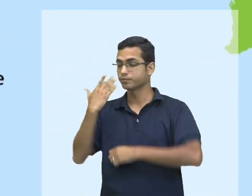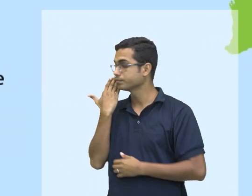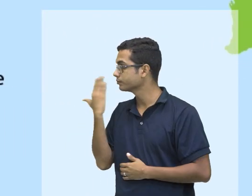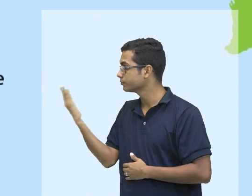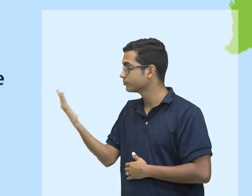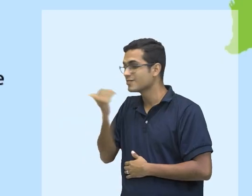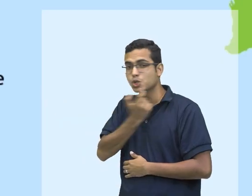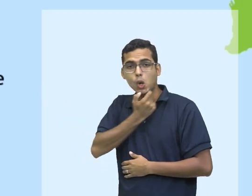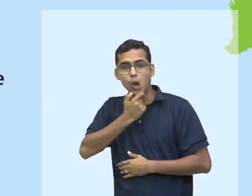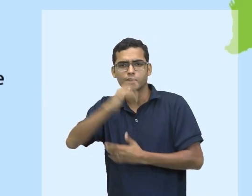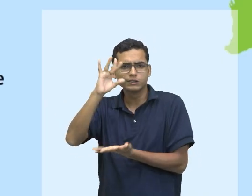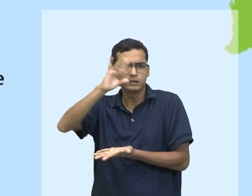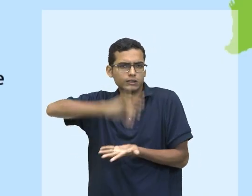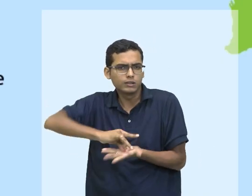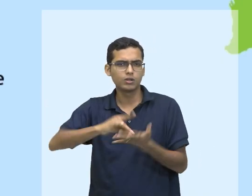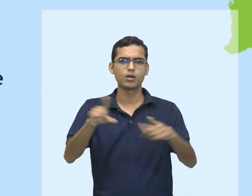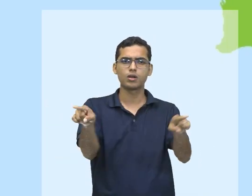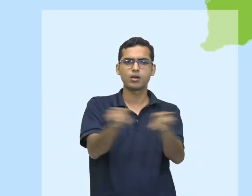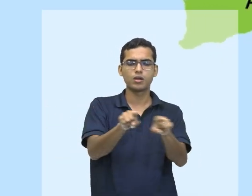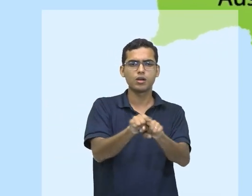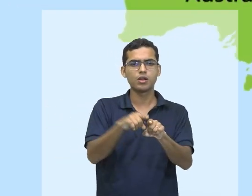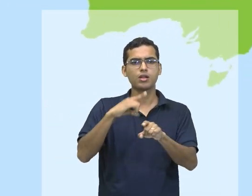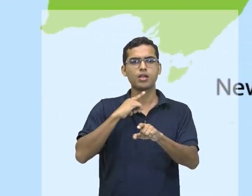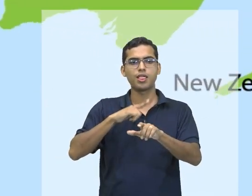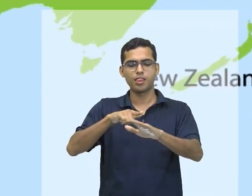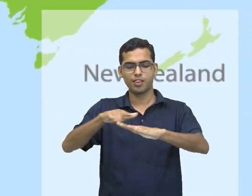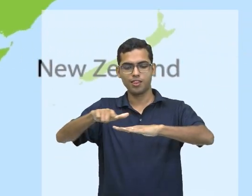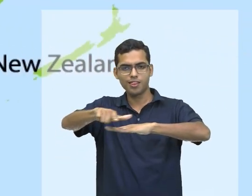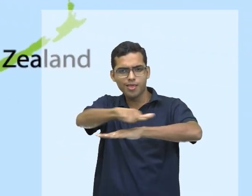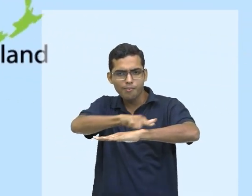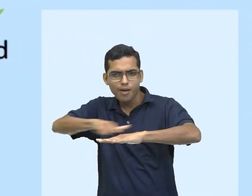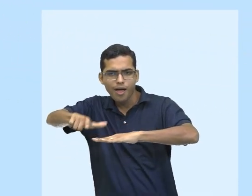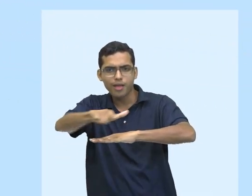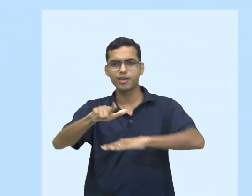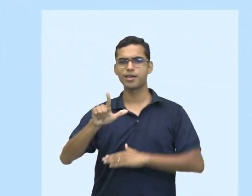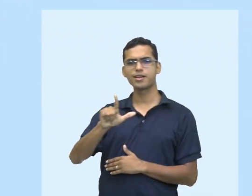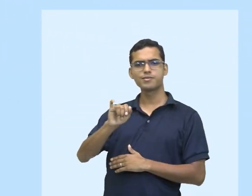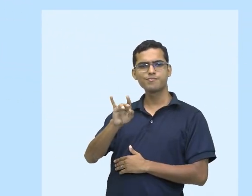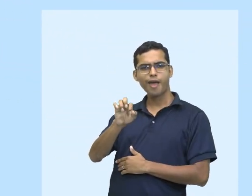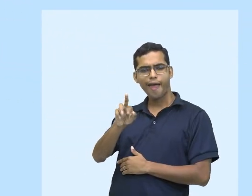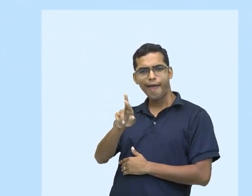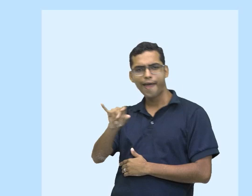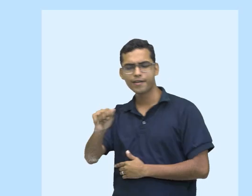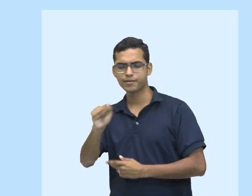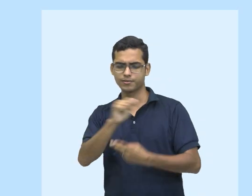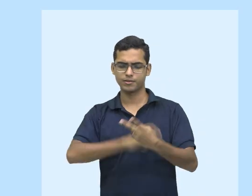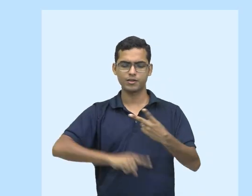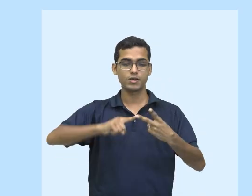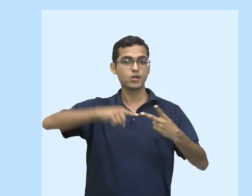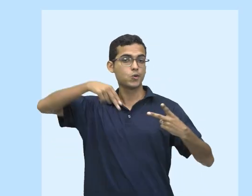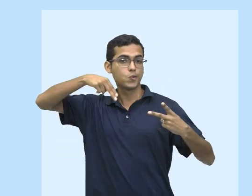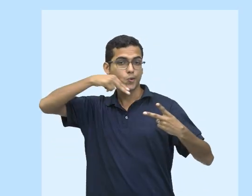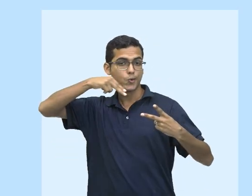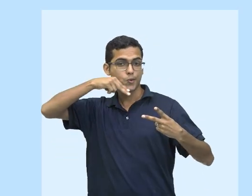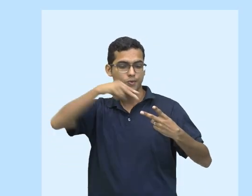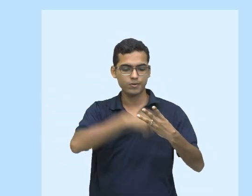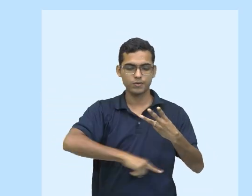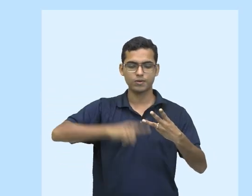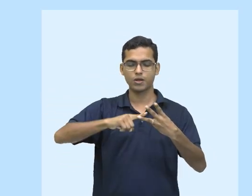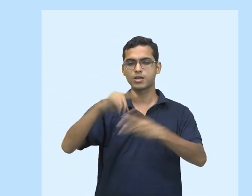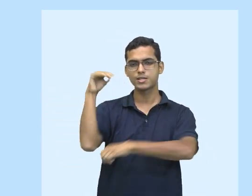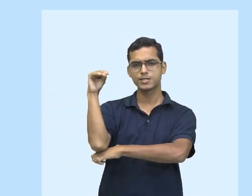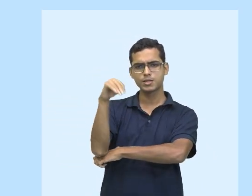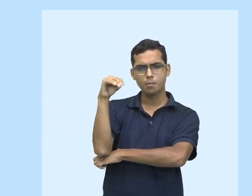né? Libéria, Nigéria, South Africa, Zimbábue, olha só, Austrália, New Zealand.